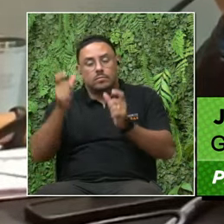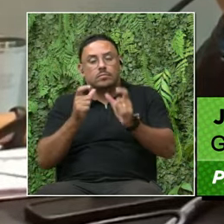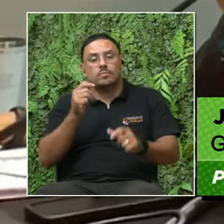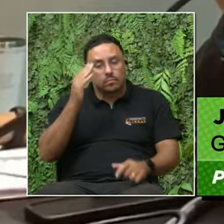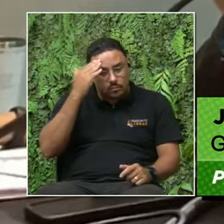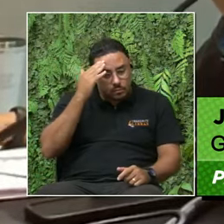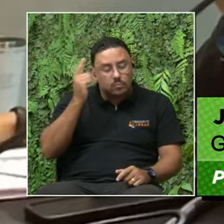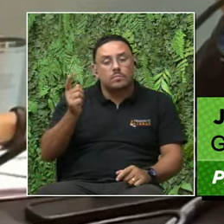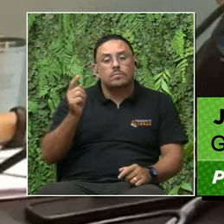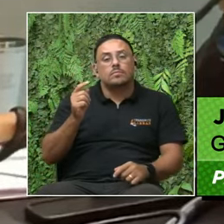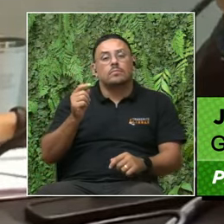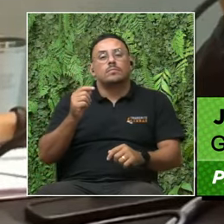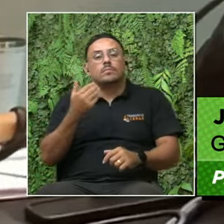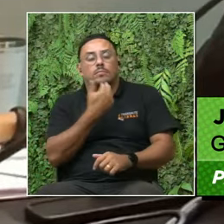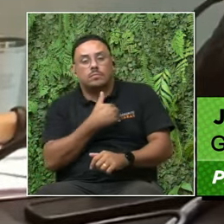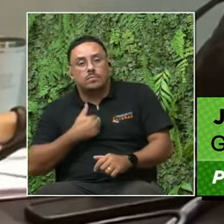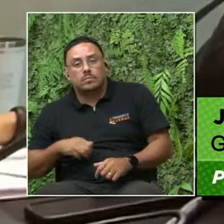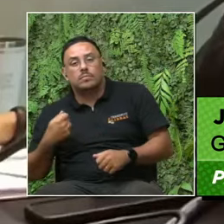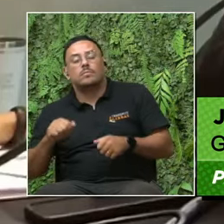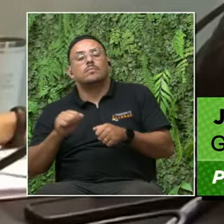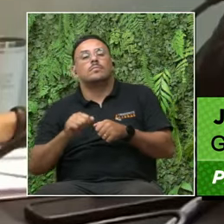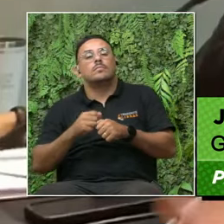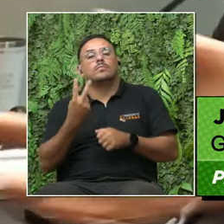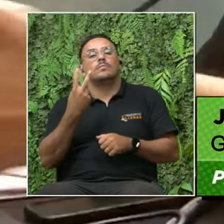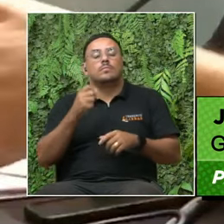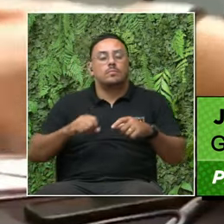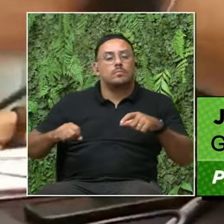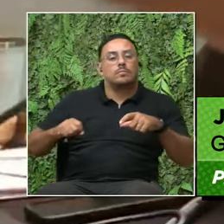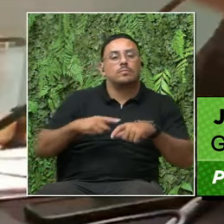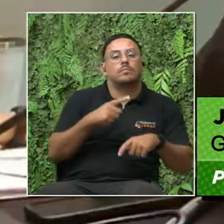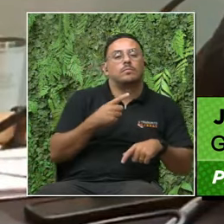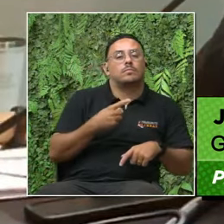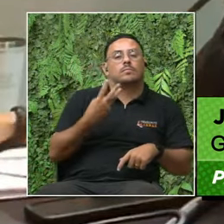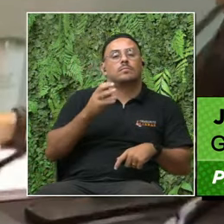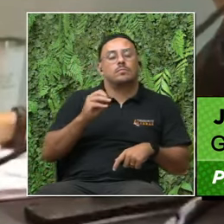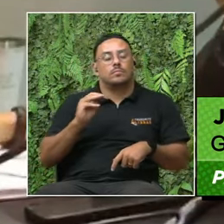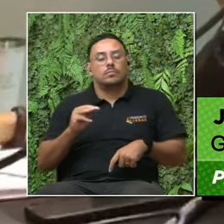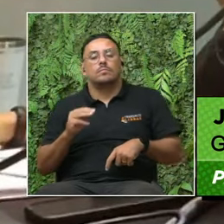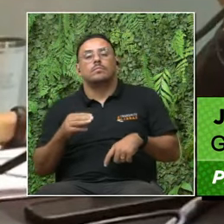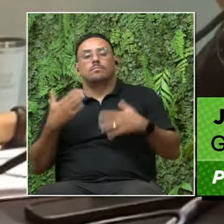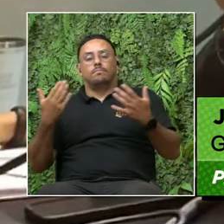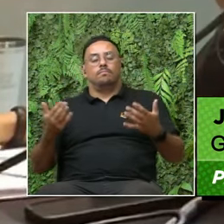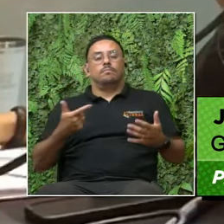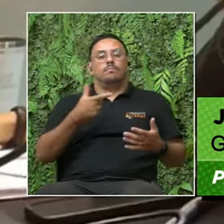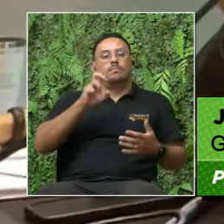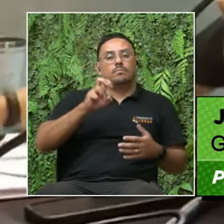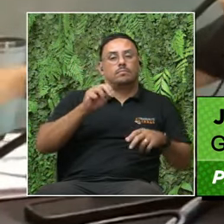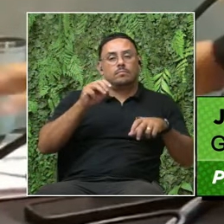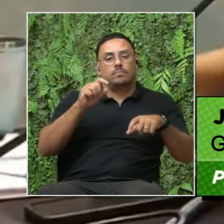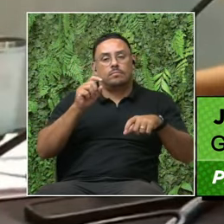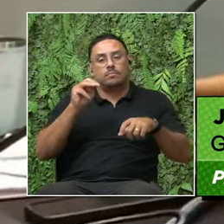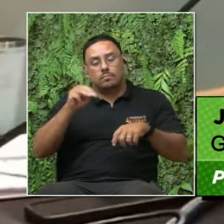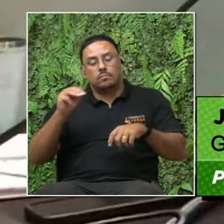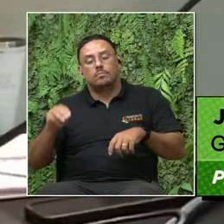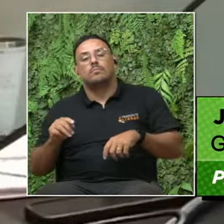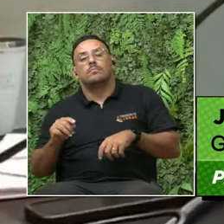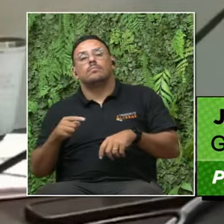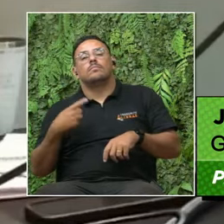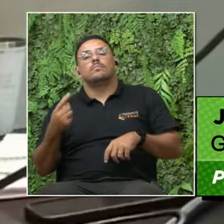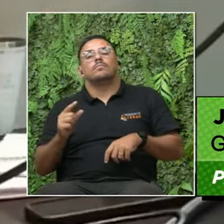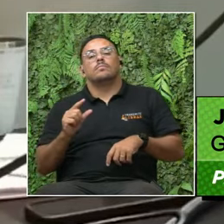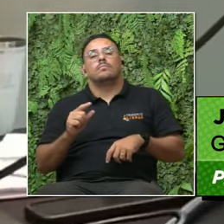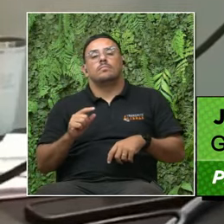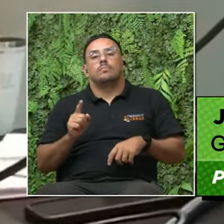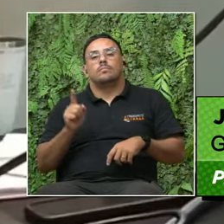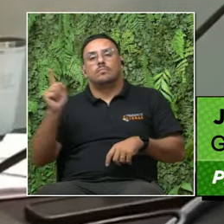entendia que o atlet precisava fazer dois gols para ser campeão em 30 minutos talvez menos que isso 25 minutos queer o tempo restante quando o